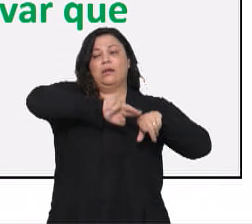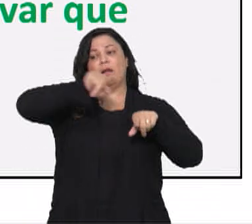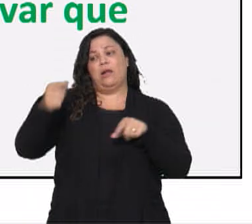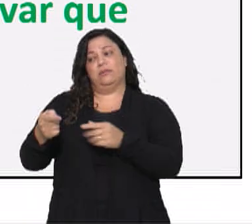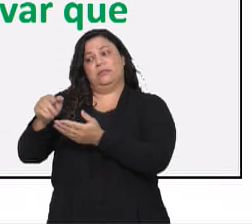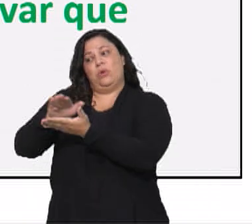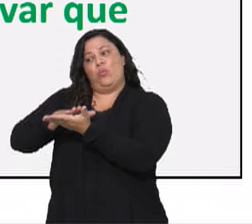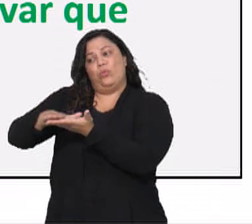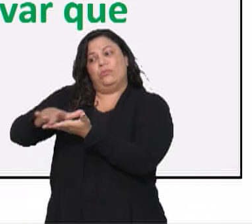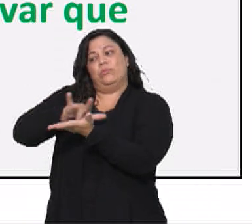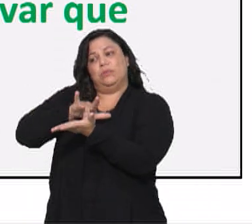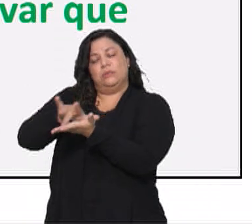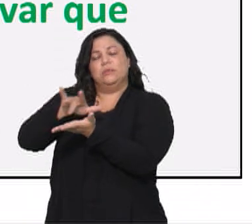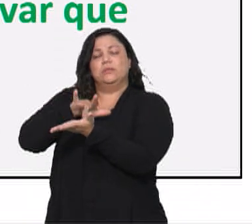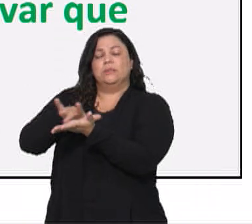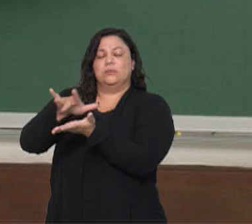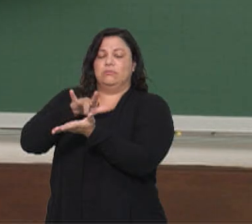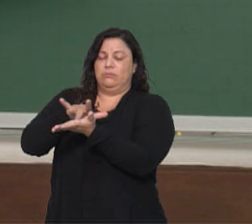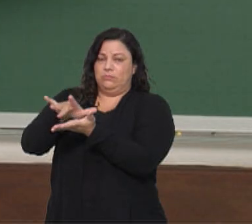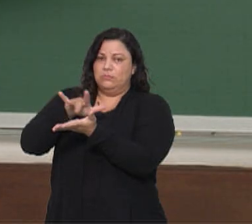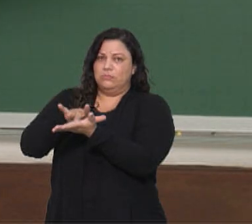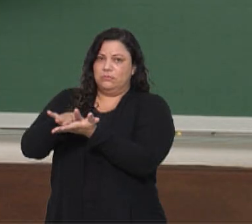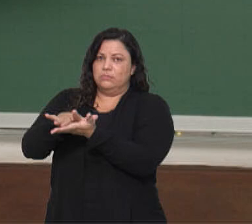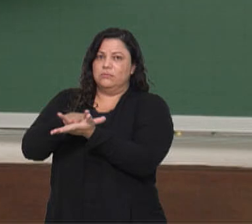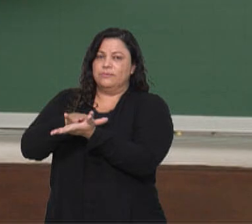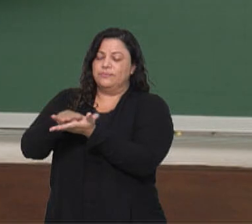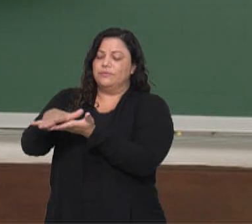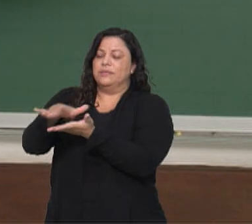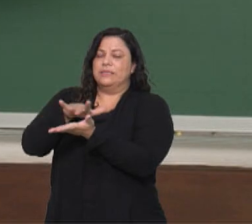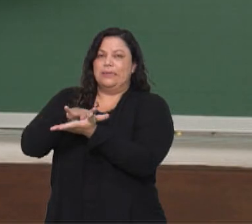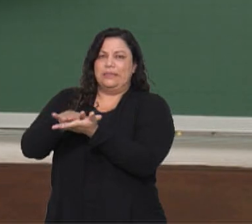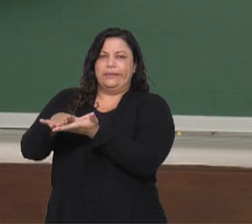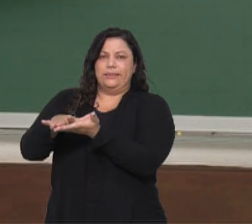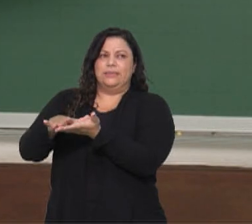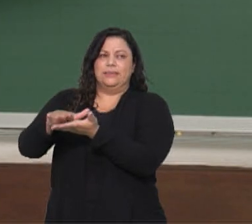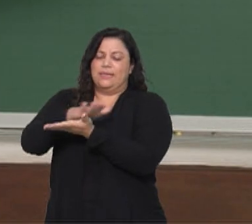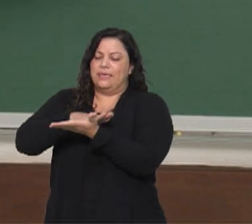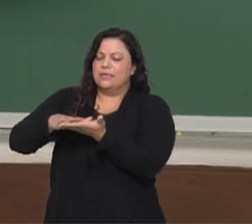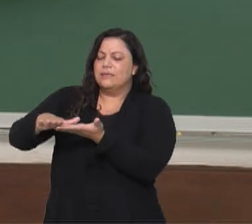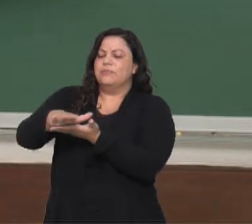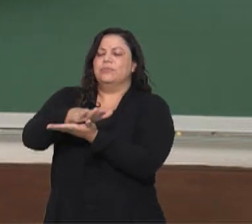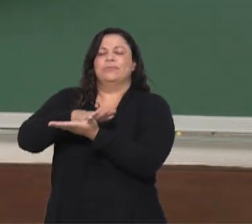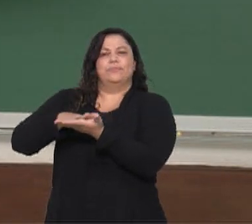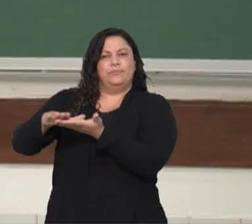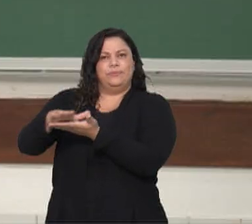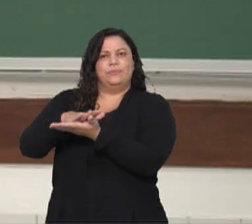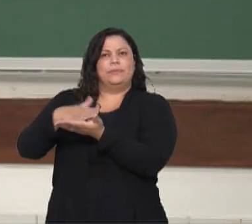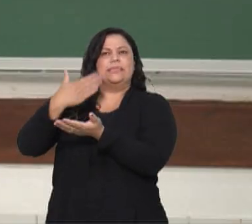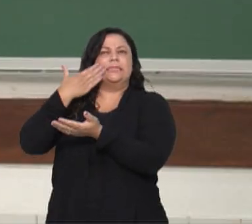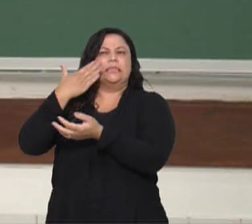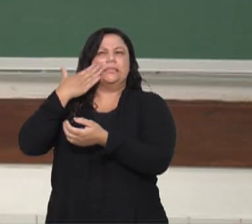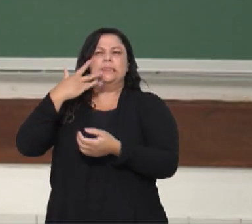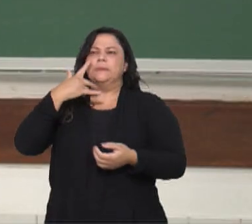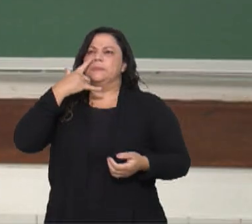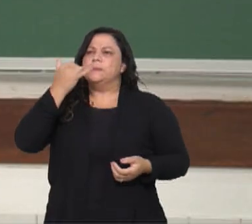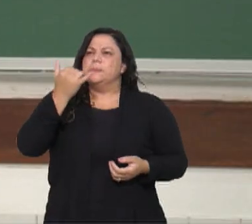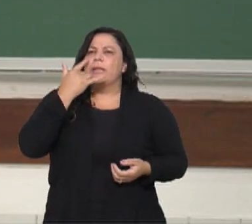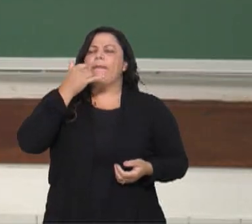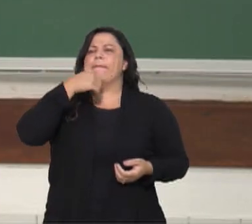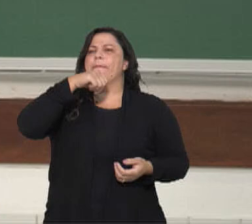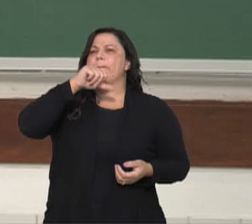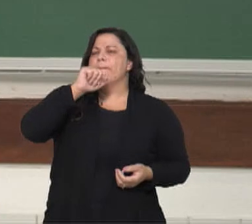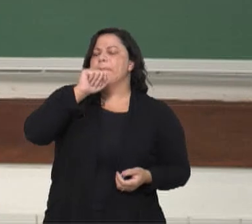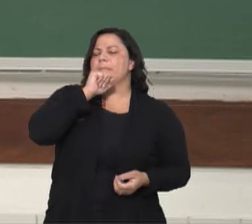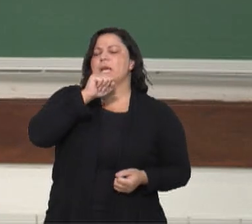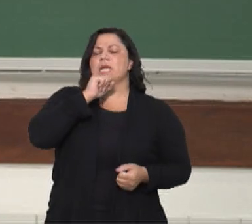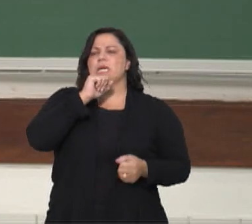um aspecto uniforme, não está toda quebrada, ela está polida. Sabe quando o papai, a mamãe,